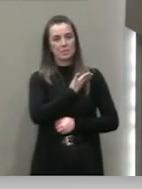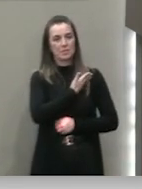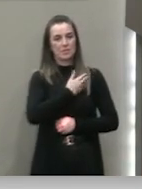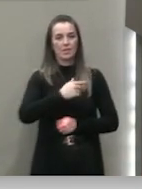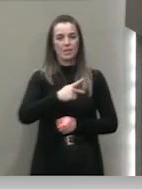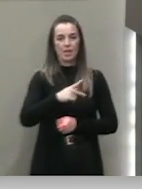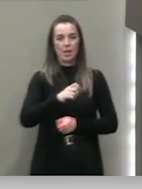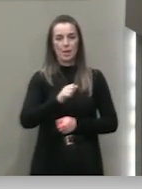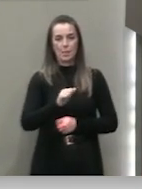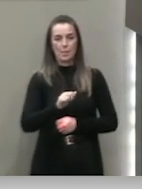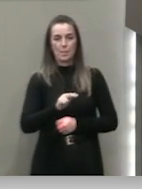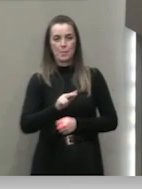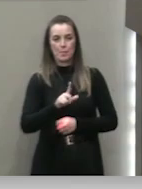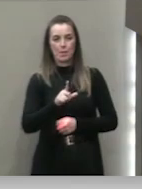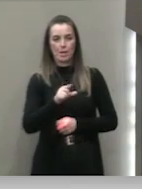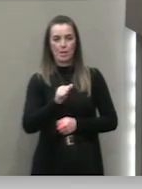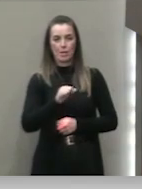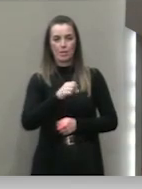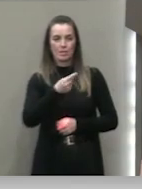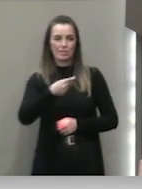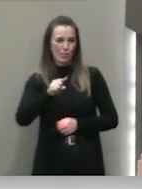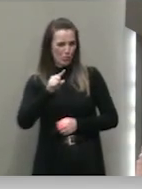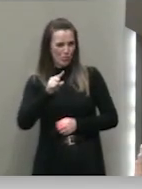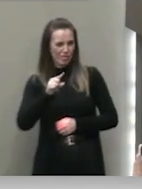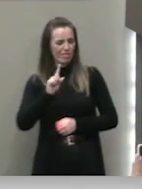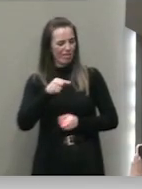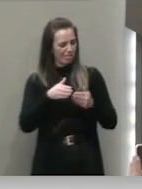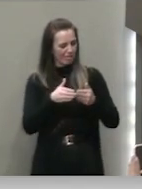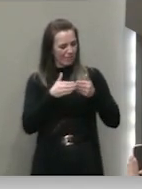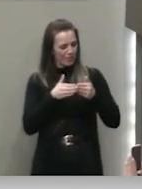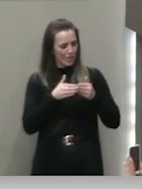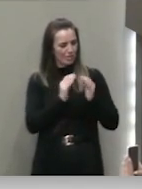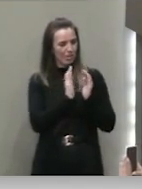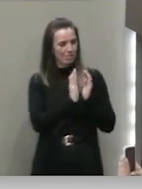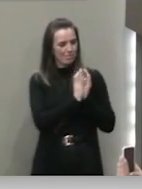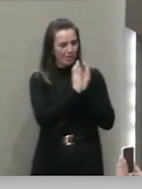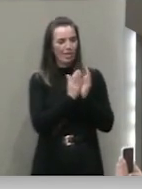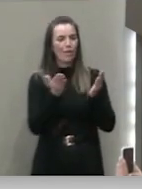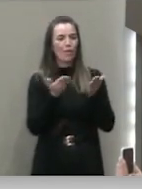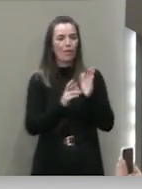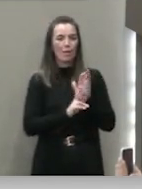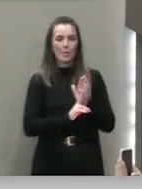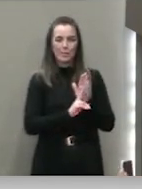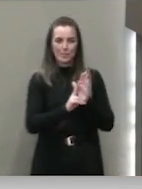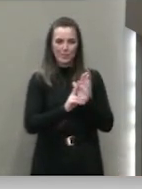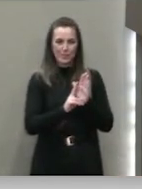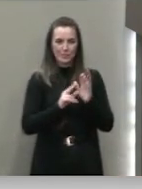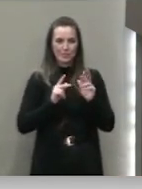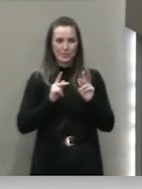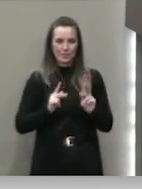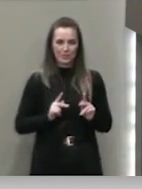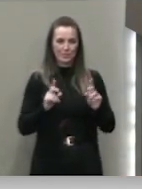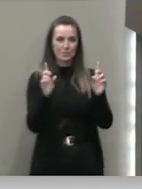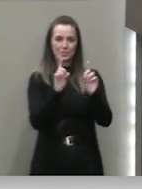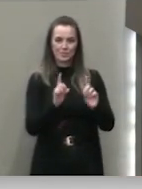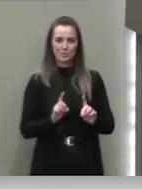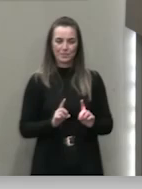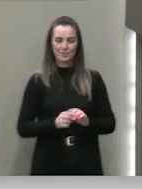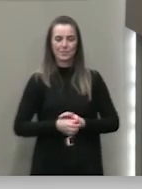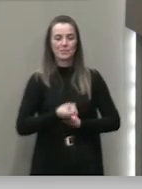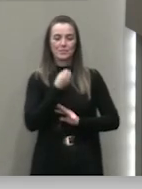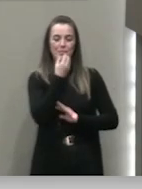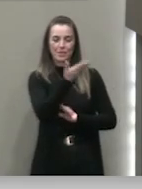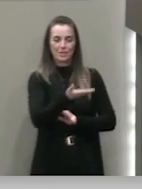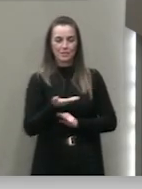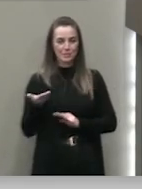Paulão, autodefensor da PAI, que hoje está aí representando as pessoas com deficiência. Seja bem-vindo, Paulão.